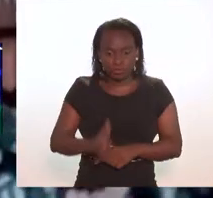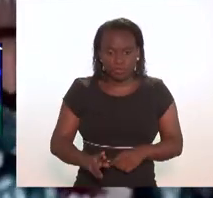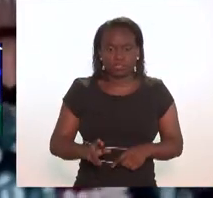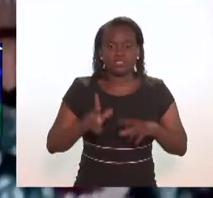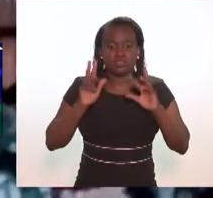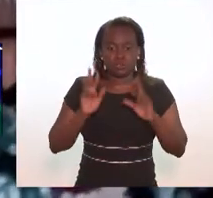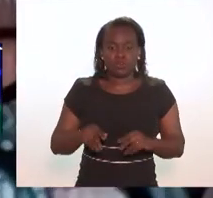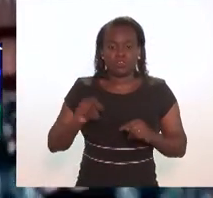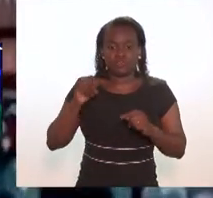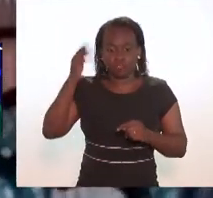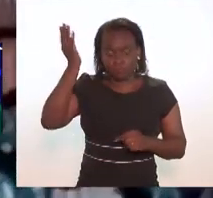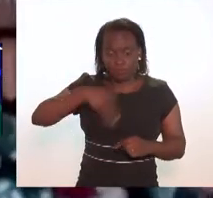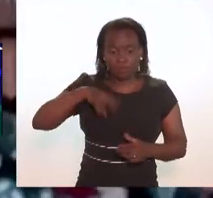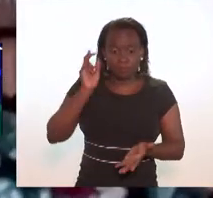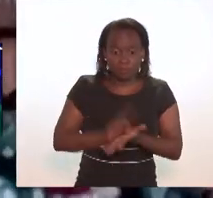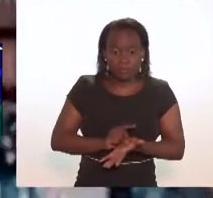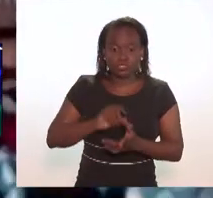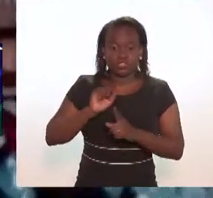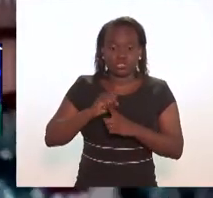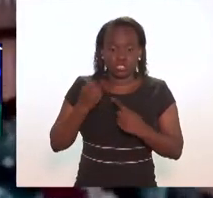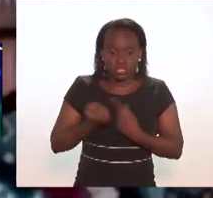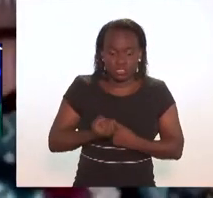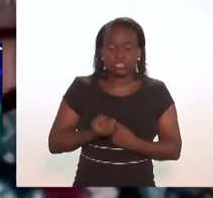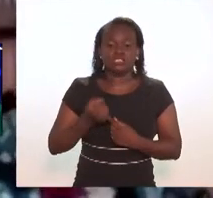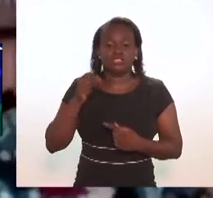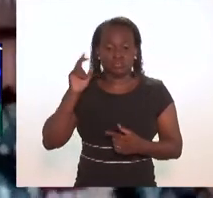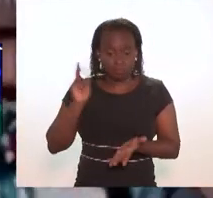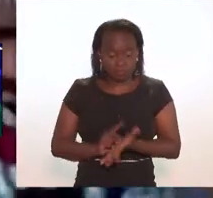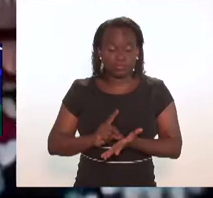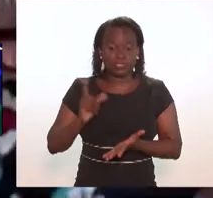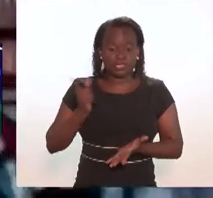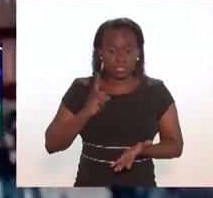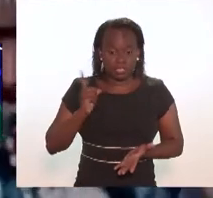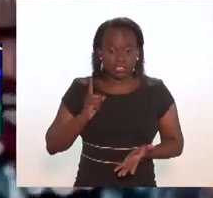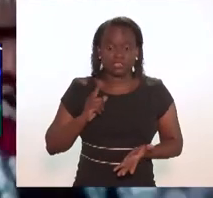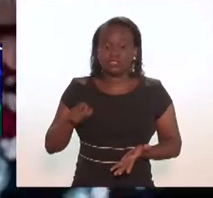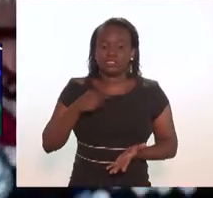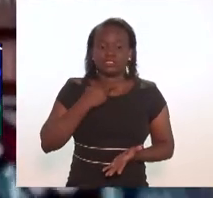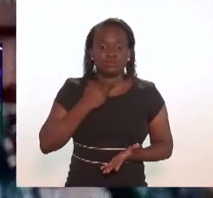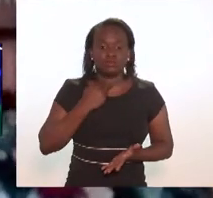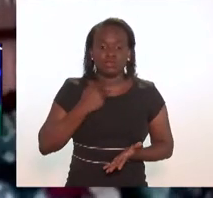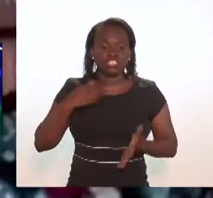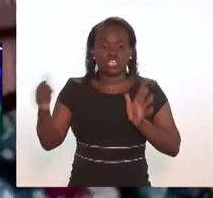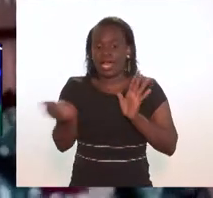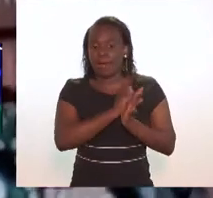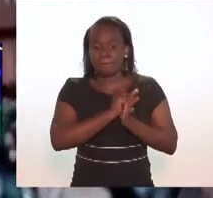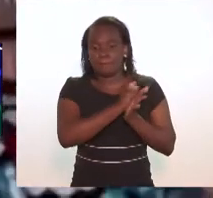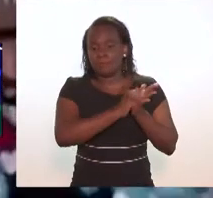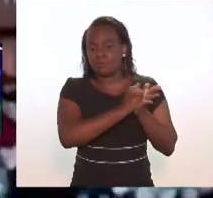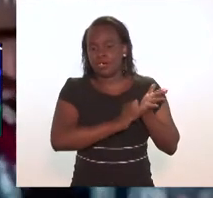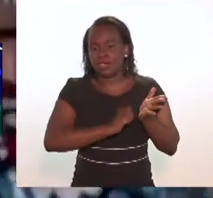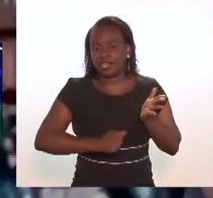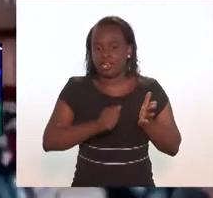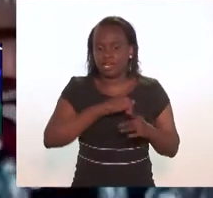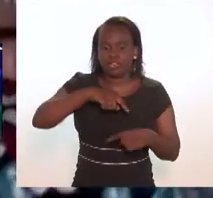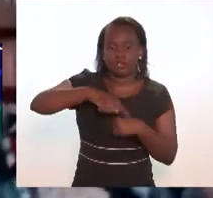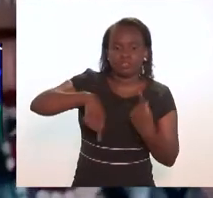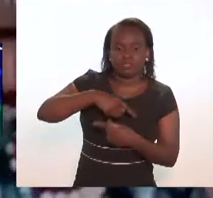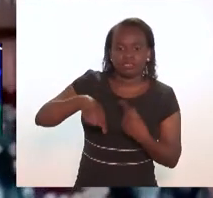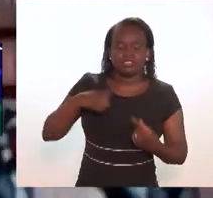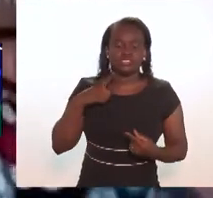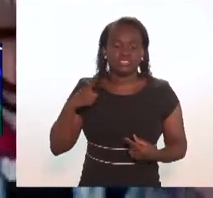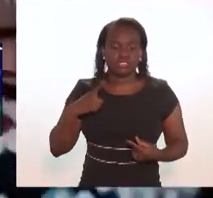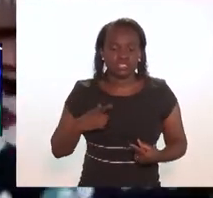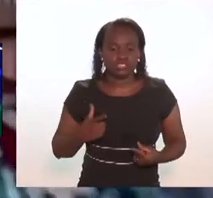fato social, e aí como sociólogo eu falo, como fato social, você não pode apagar a relação